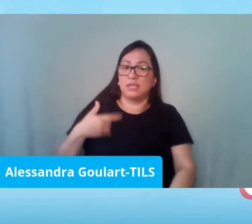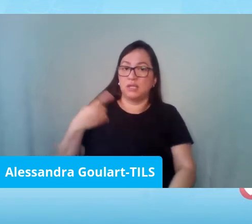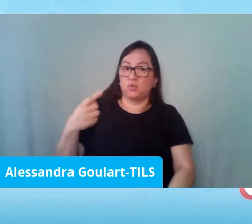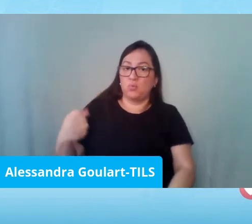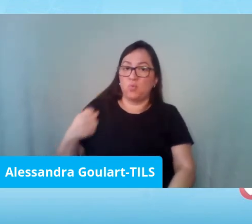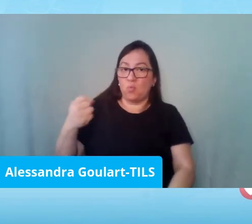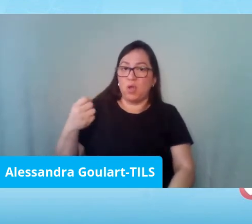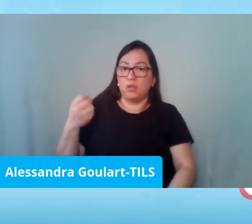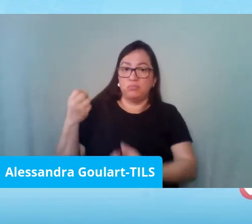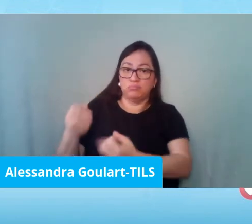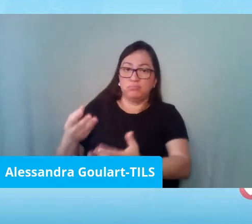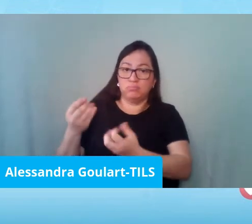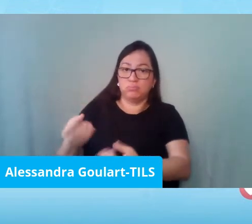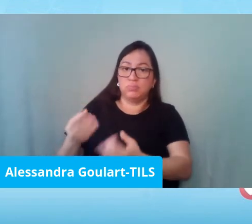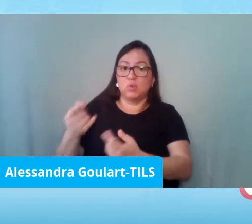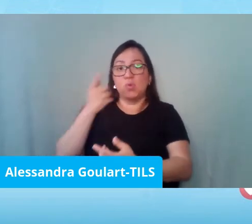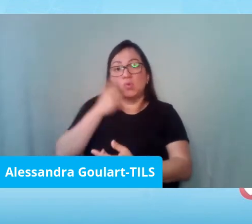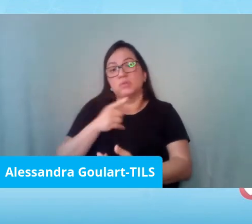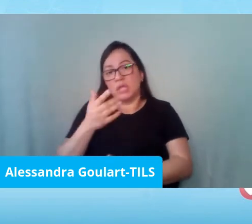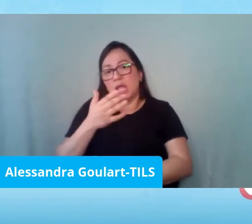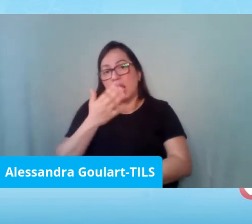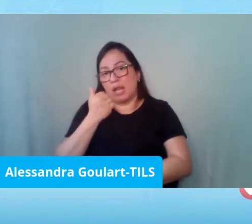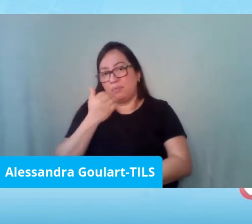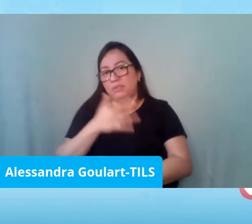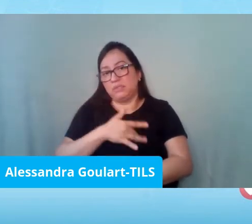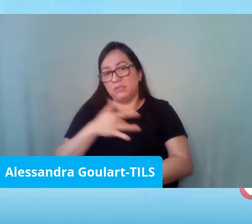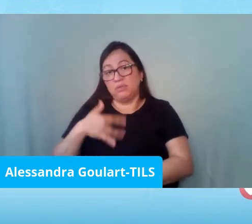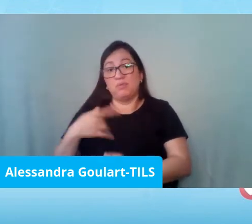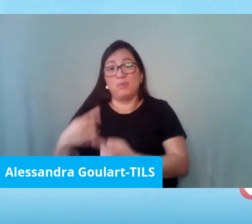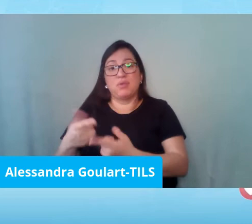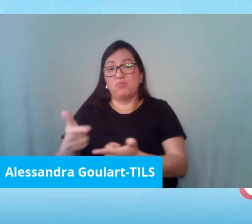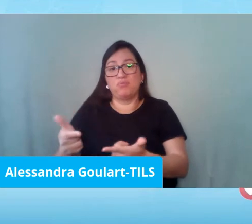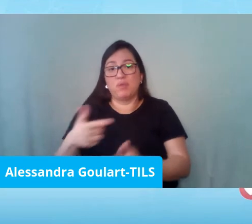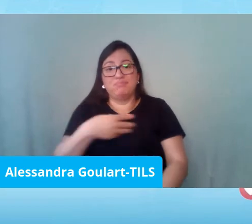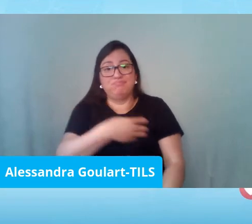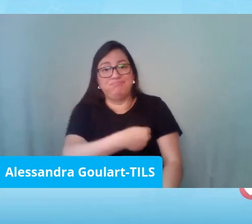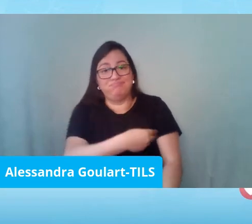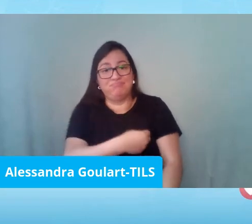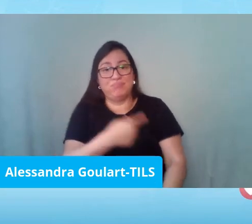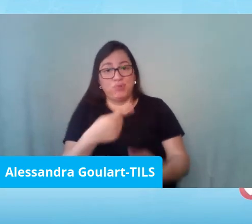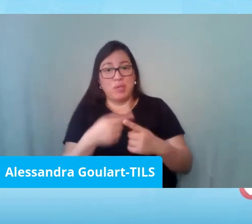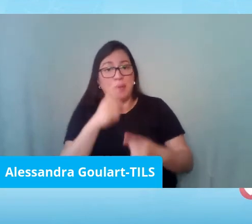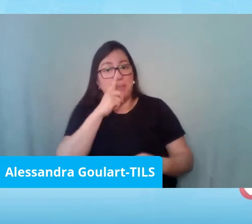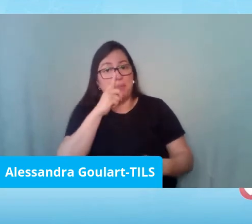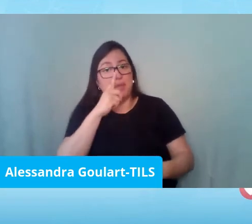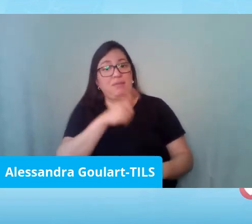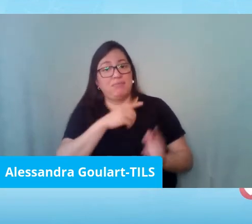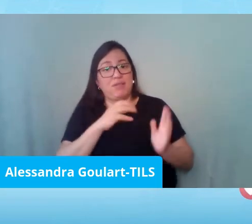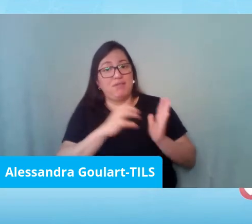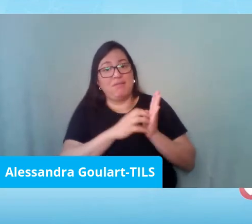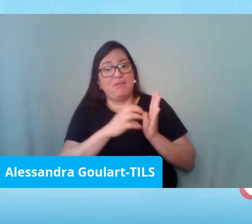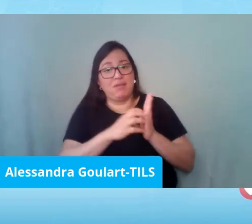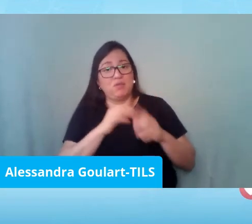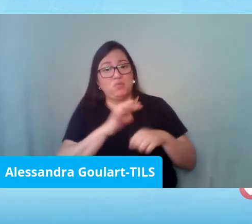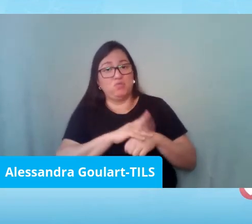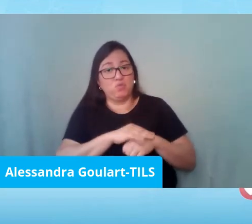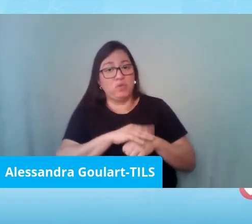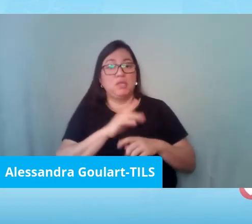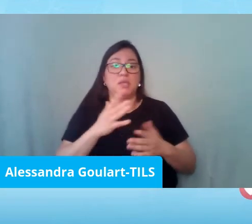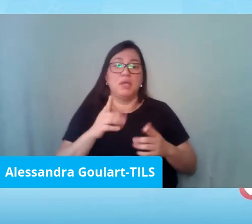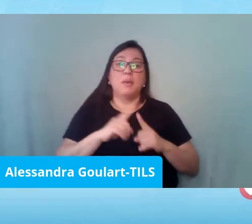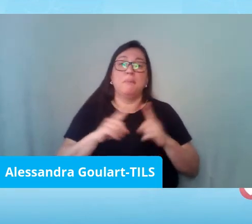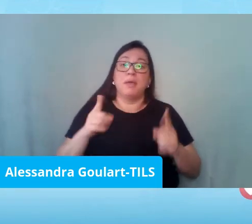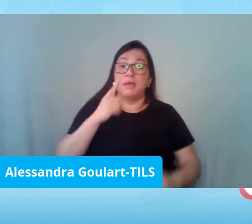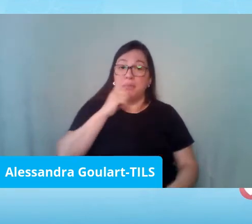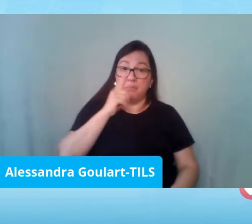então, uma alimentação saudável para essa criança que não vai mamar no peito, né? E que seja uma tranquilidade para essa mãe também saber que não vai amamentar, mas que vai